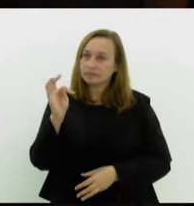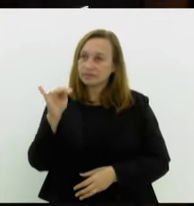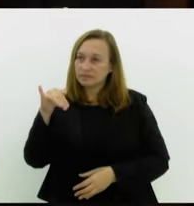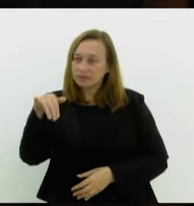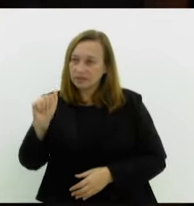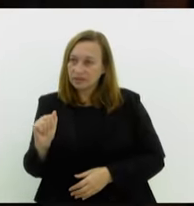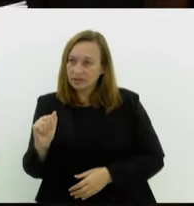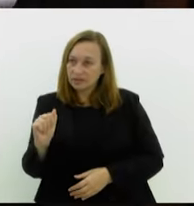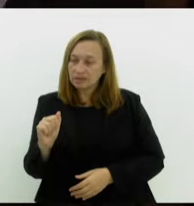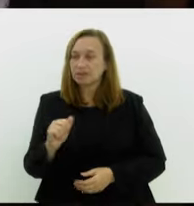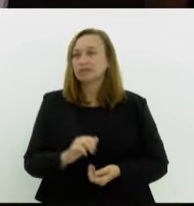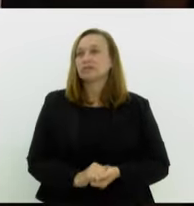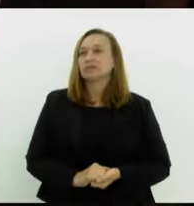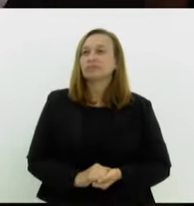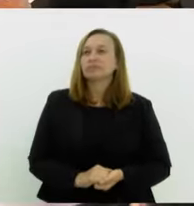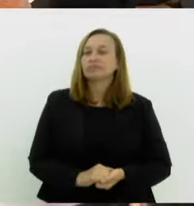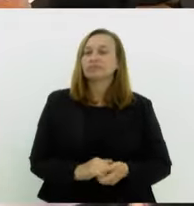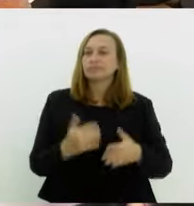meu